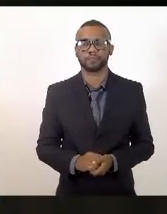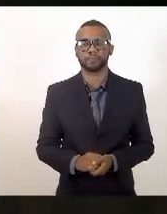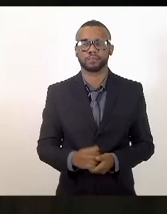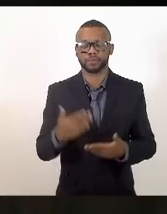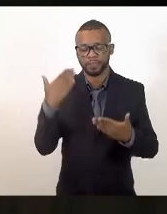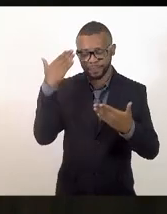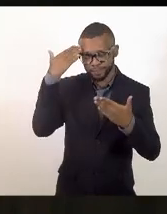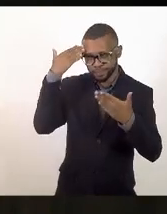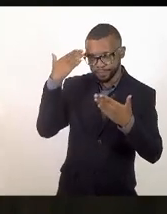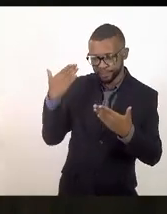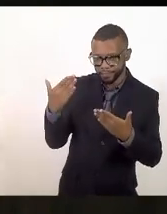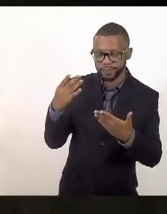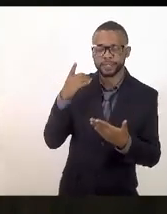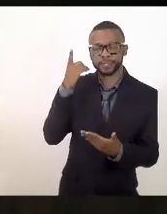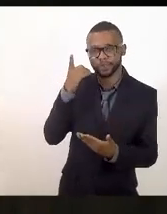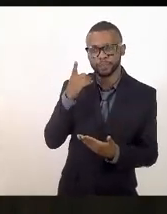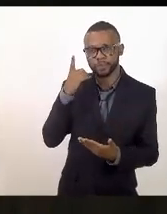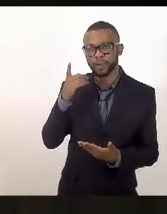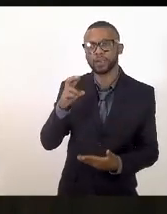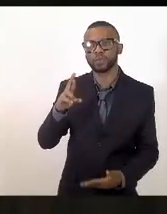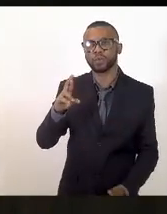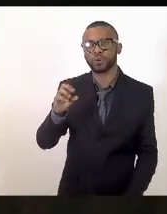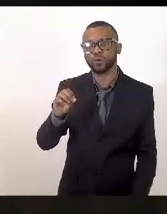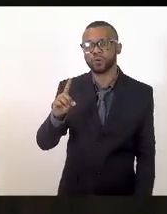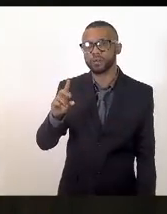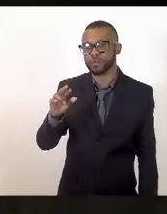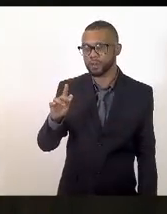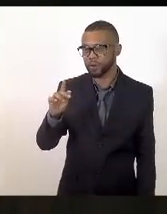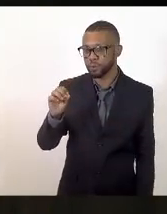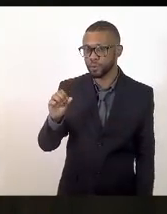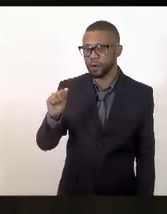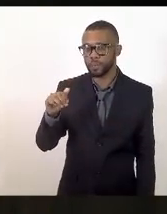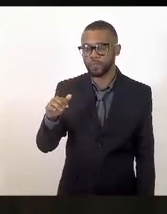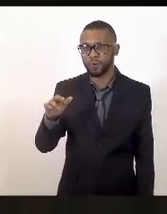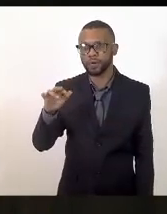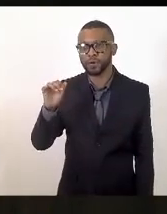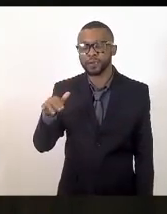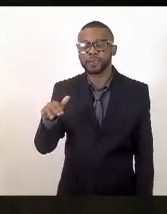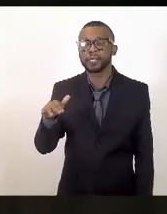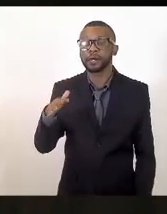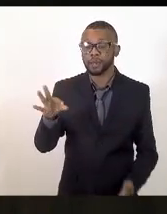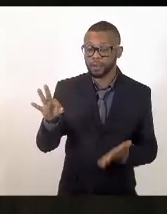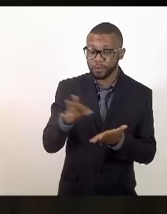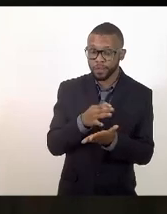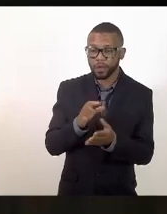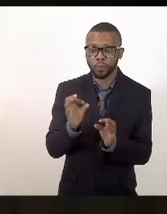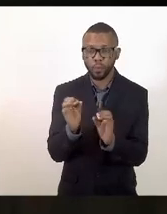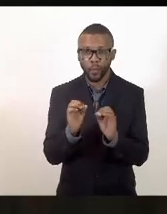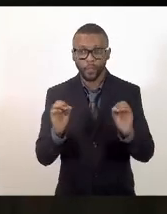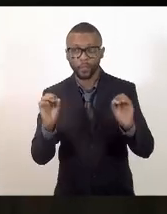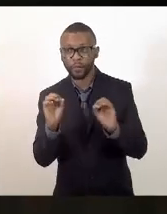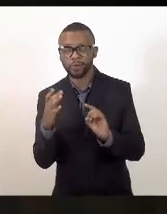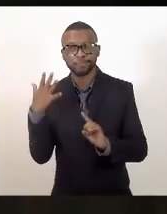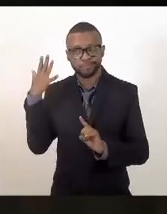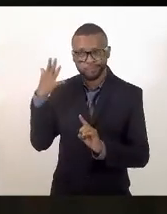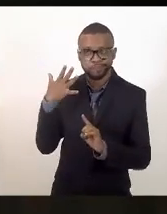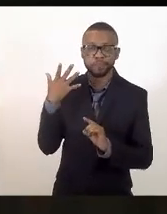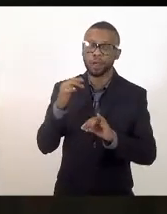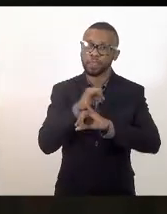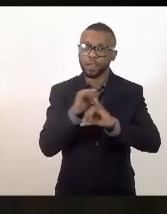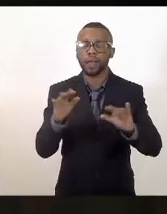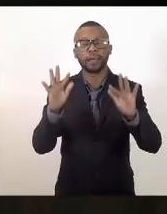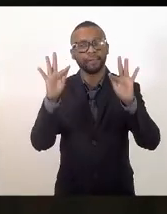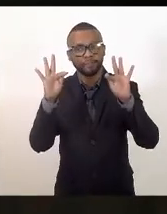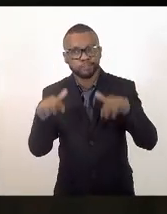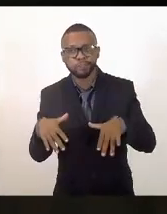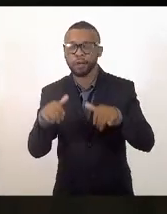Agradecendo ao deputado Rodrigo Amorim, não havendo mais inscritos para o expediente final, declaro encerrada